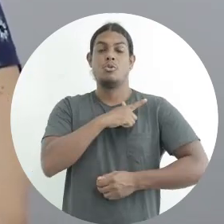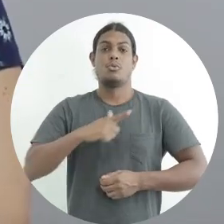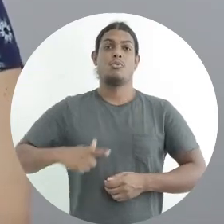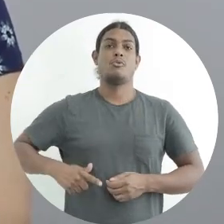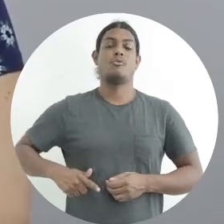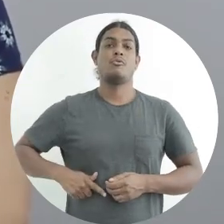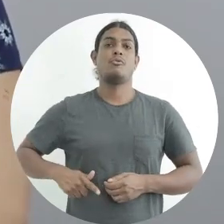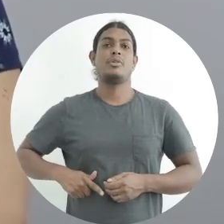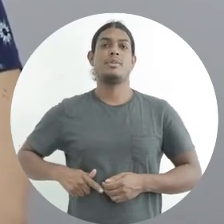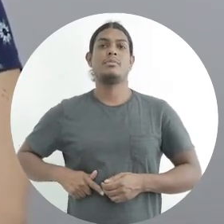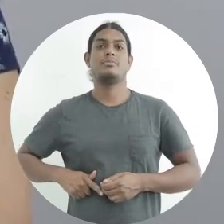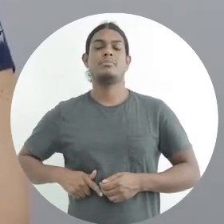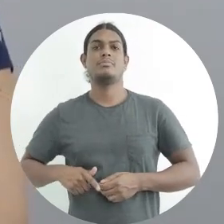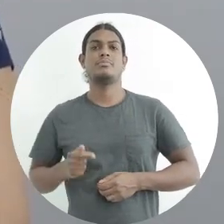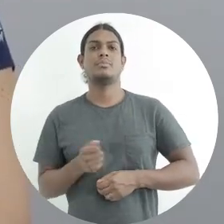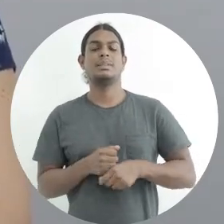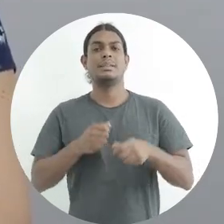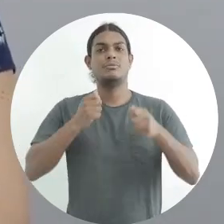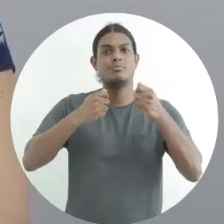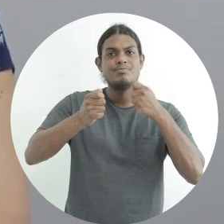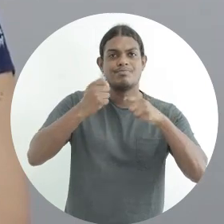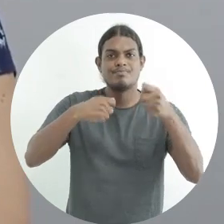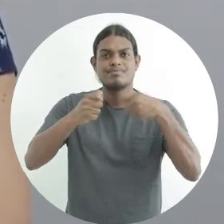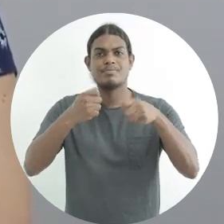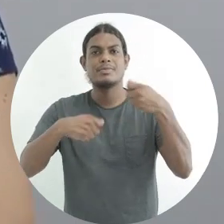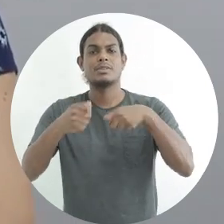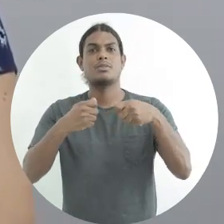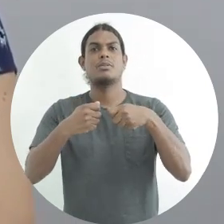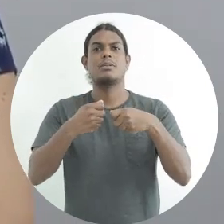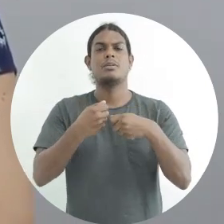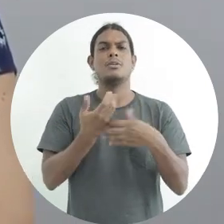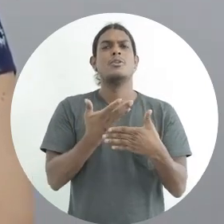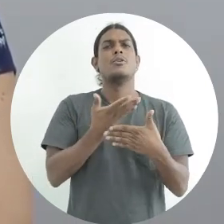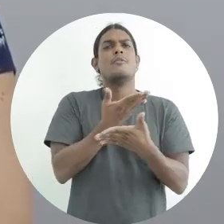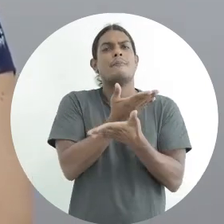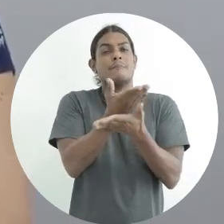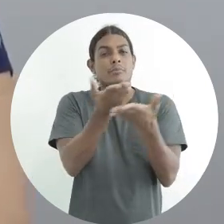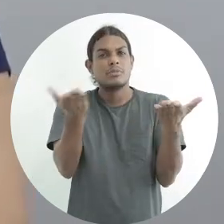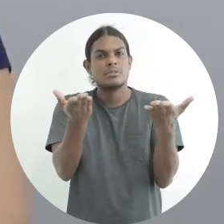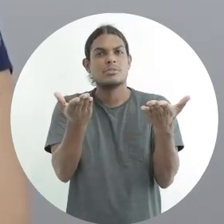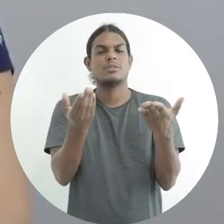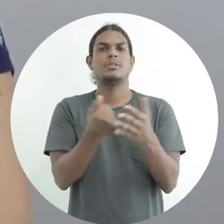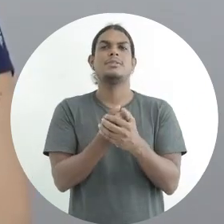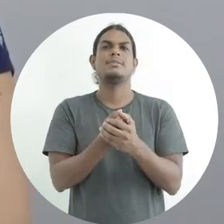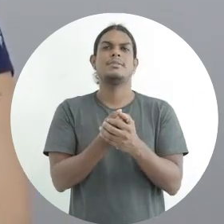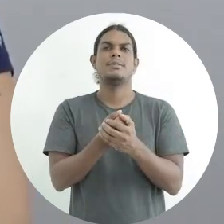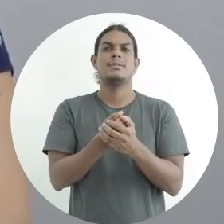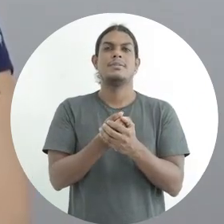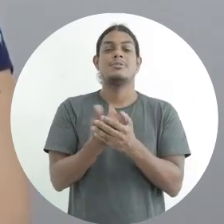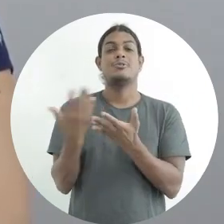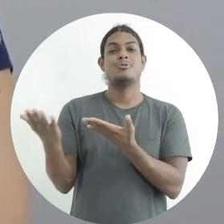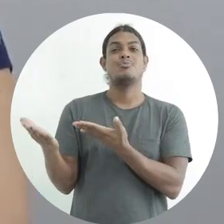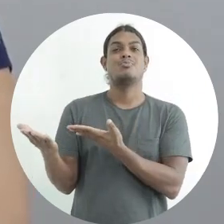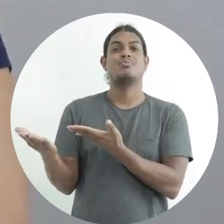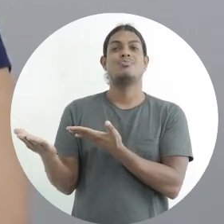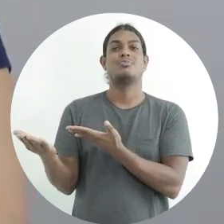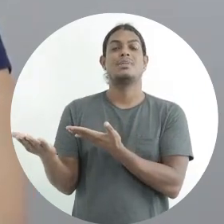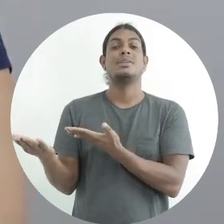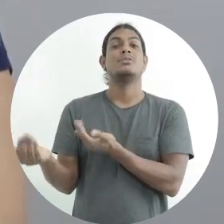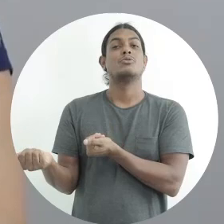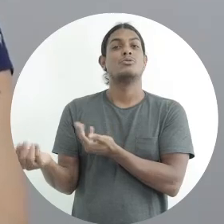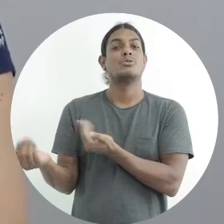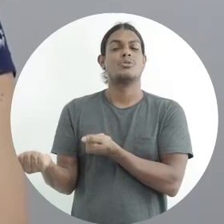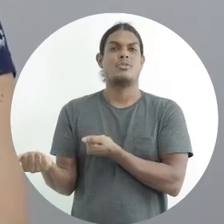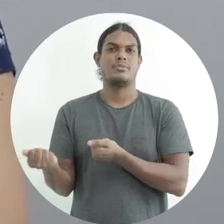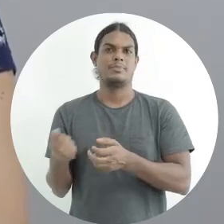mesmo controlar a inflação. Muitos de vocês são muito jovens para terem presenciado quando a inflação